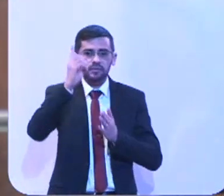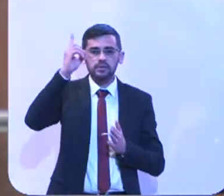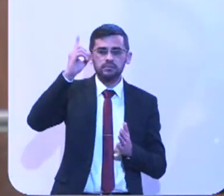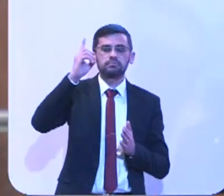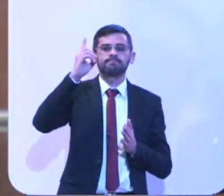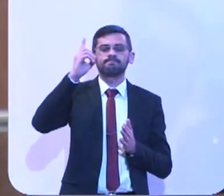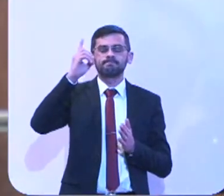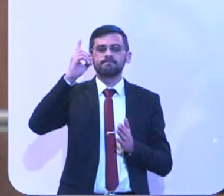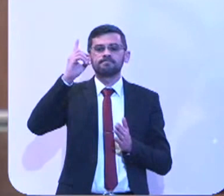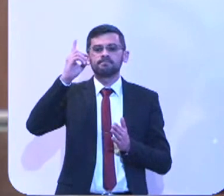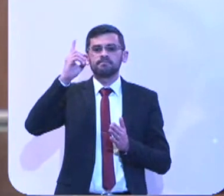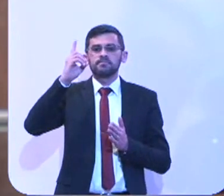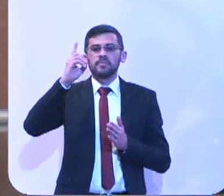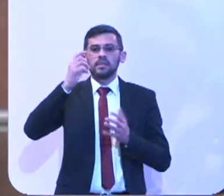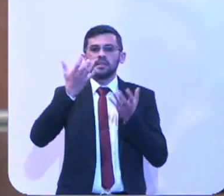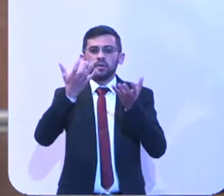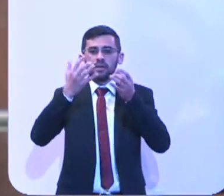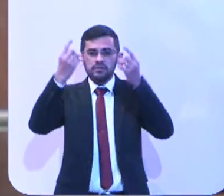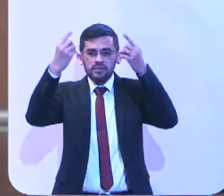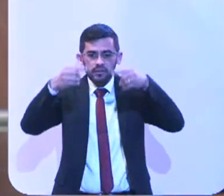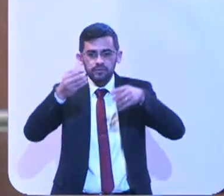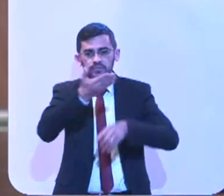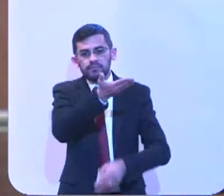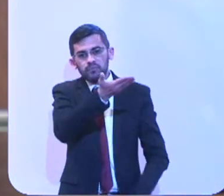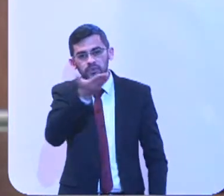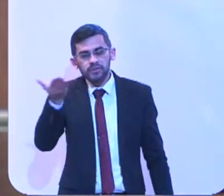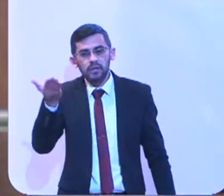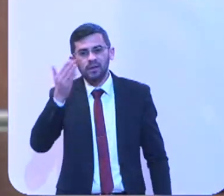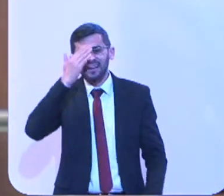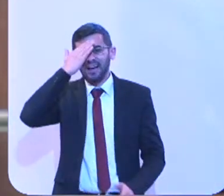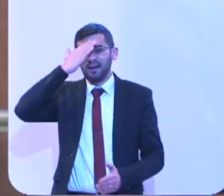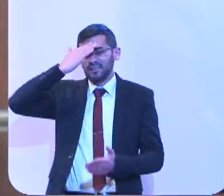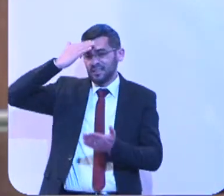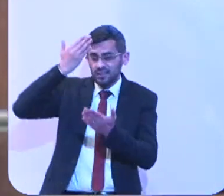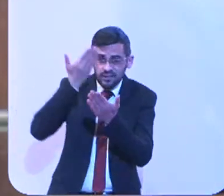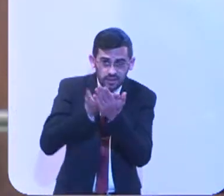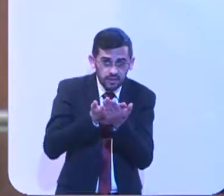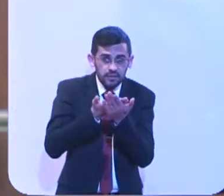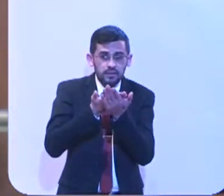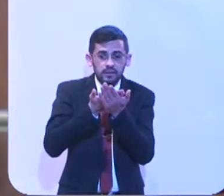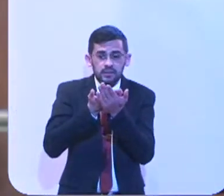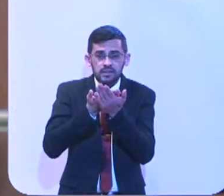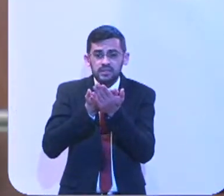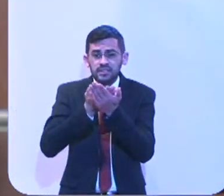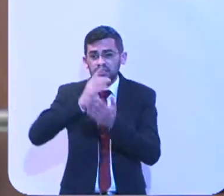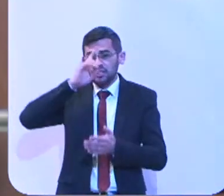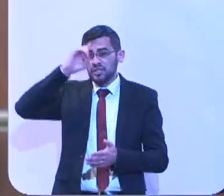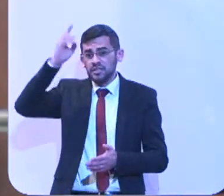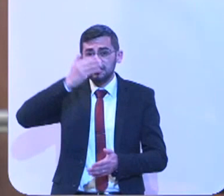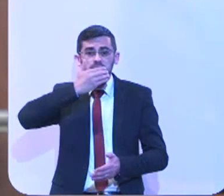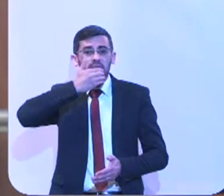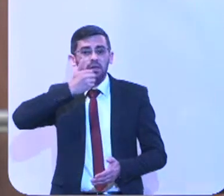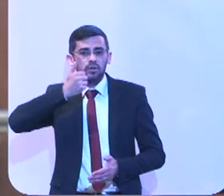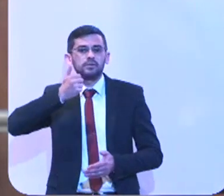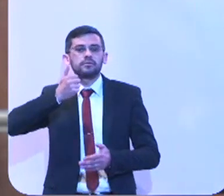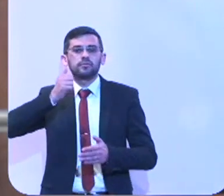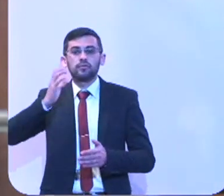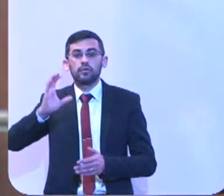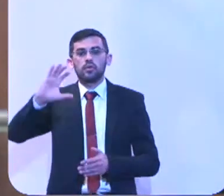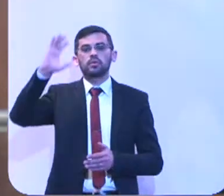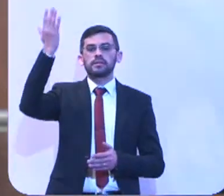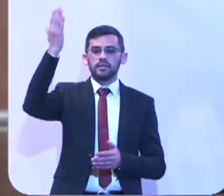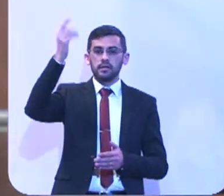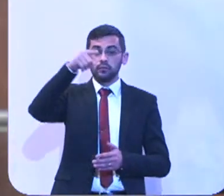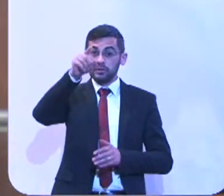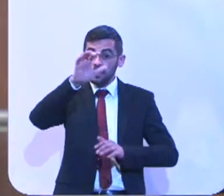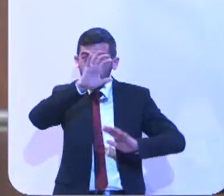Deus, eu quero te desafiar a crer que dias melhores virão em breve. E a